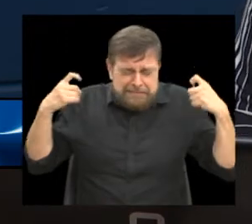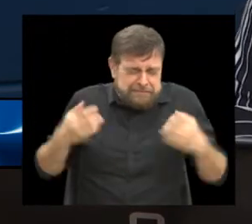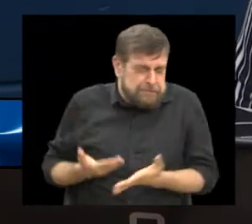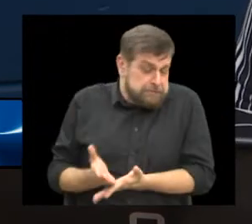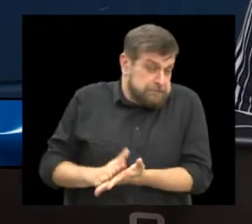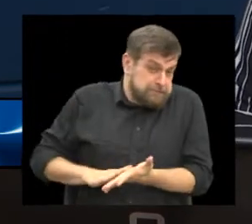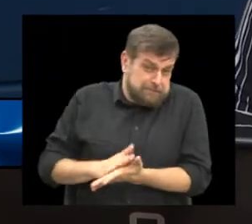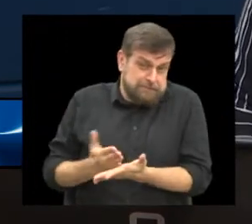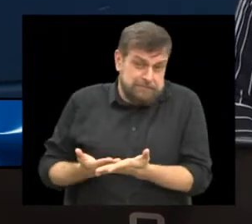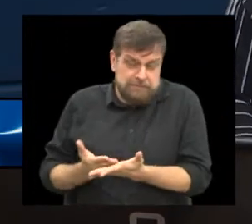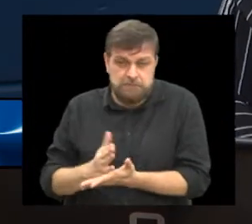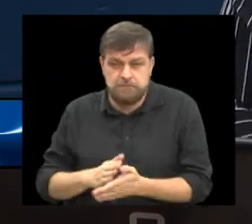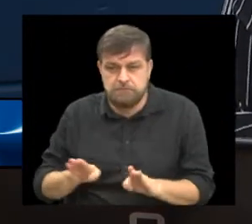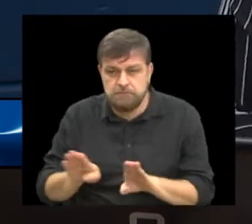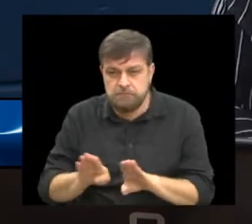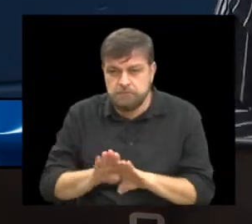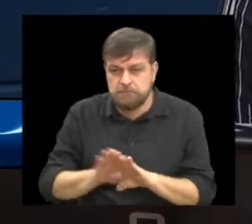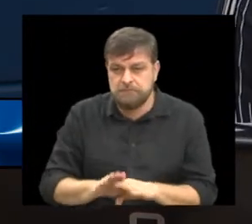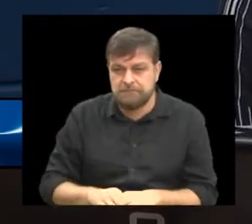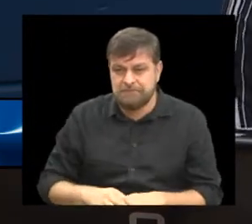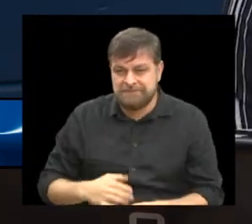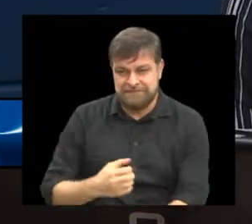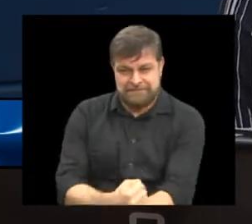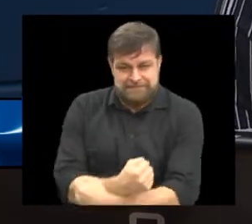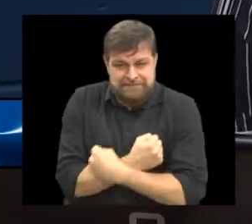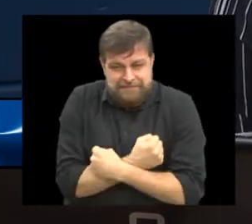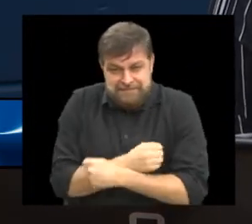incomoda, mas também apertos,